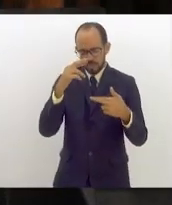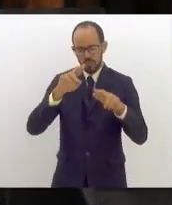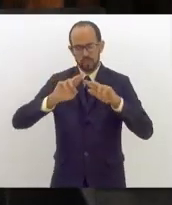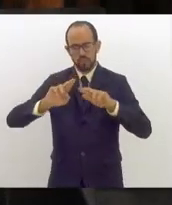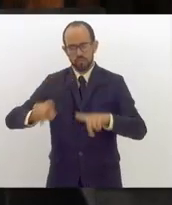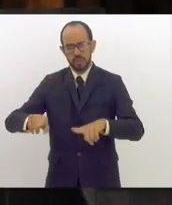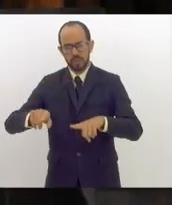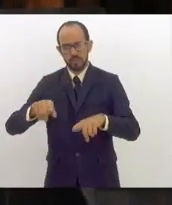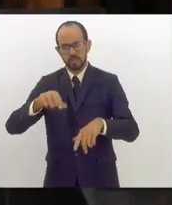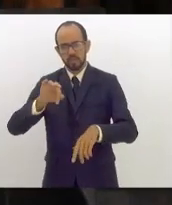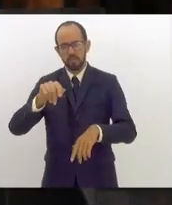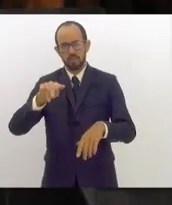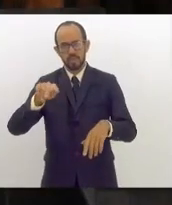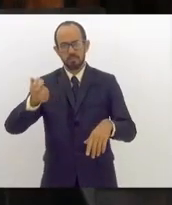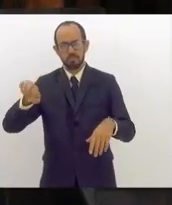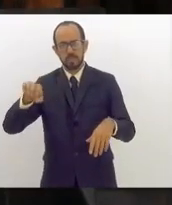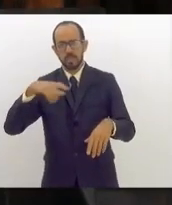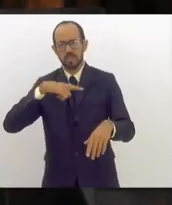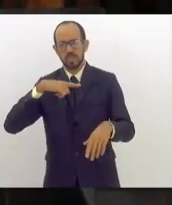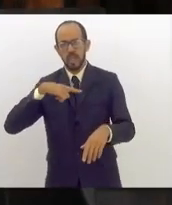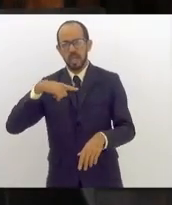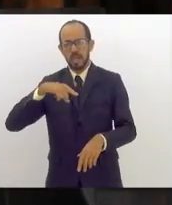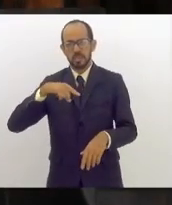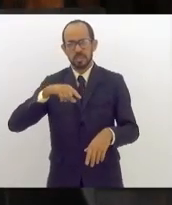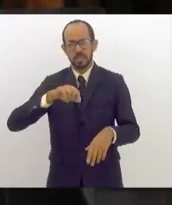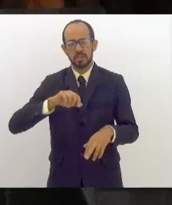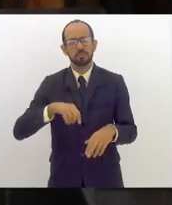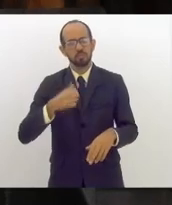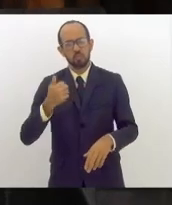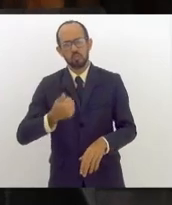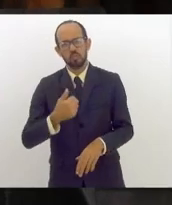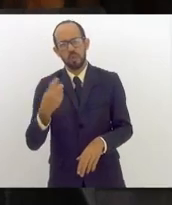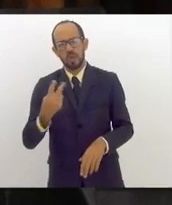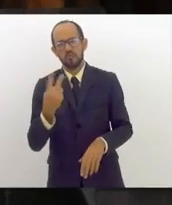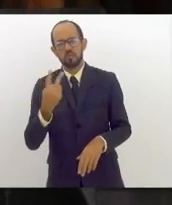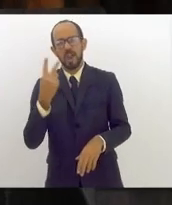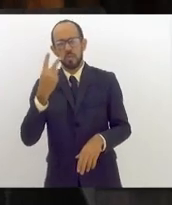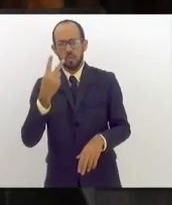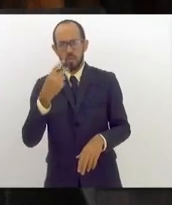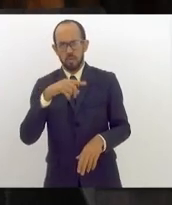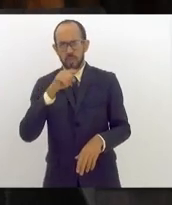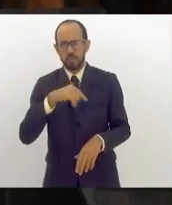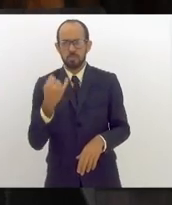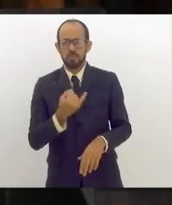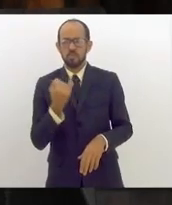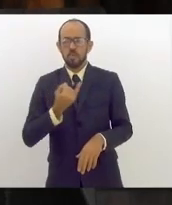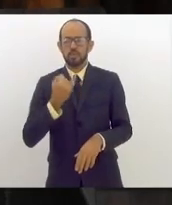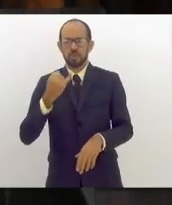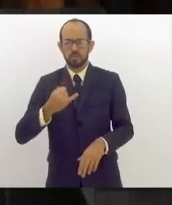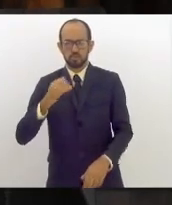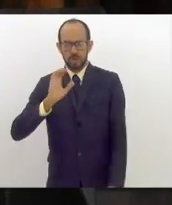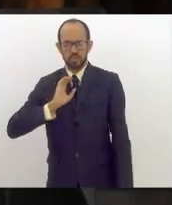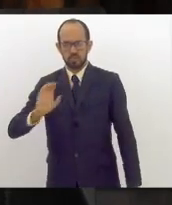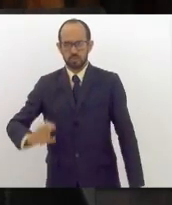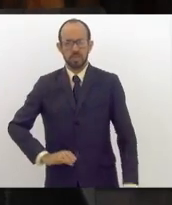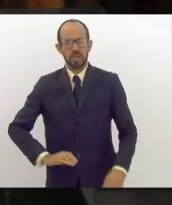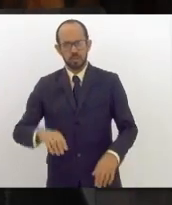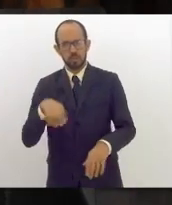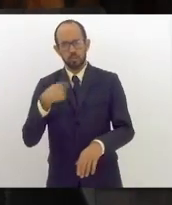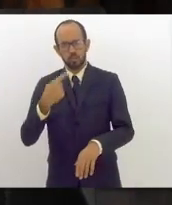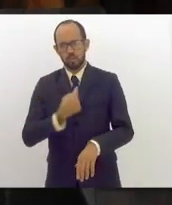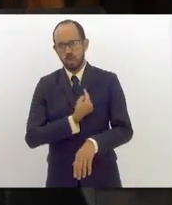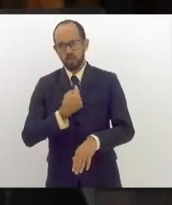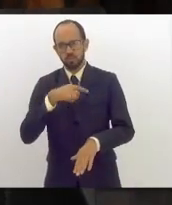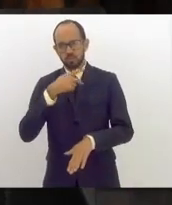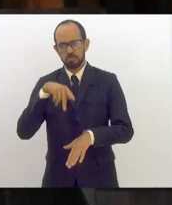e Felipe tem essa qualidade que é uma qualidade imensurável e muito importante para a civilidade no nosso país Felipe